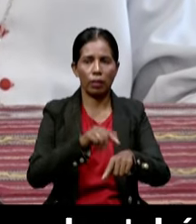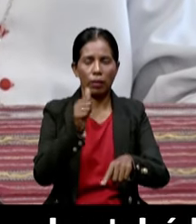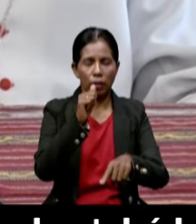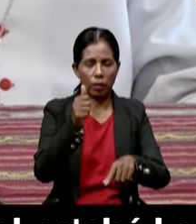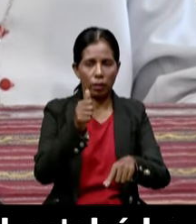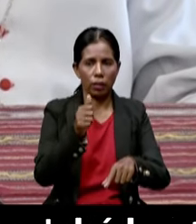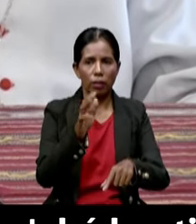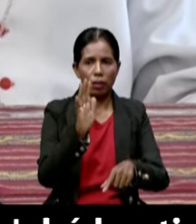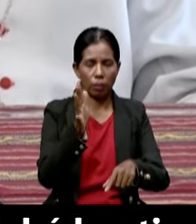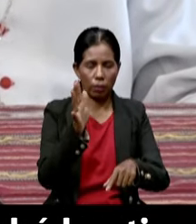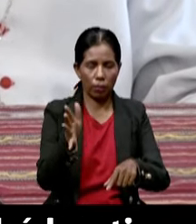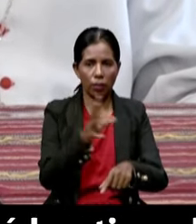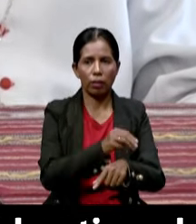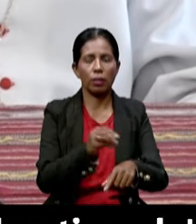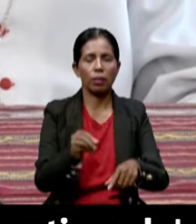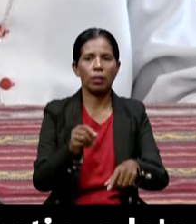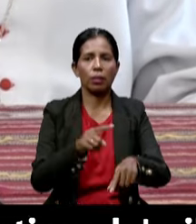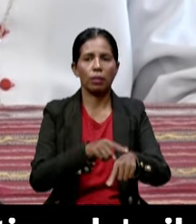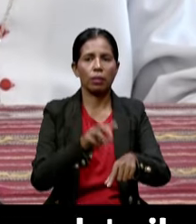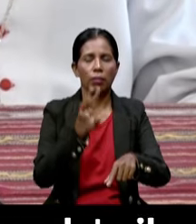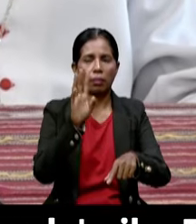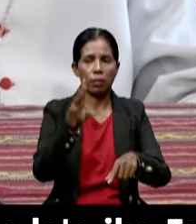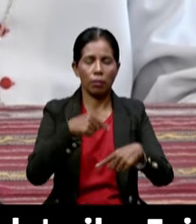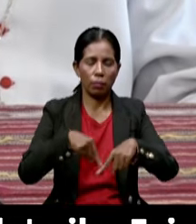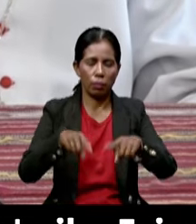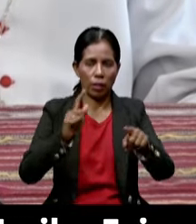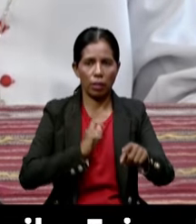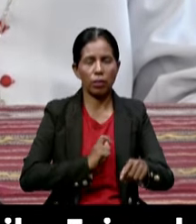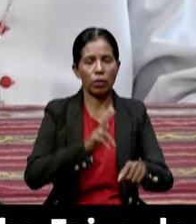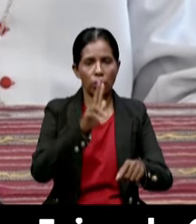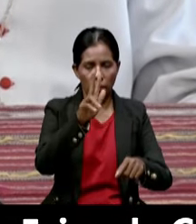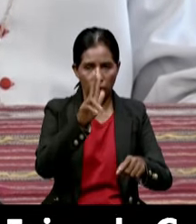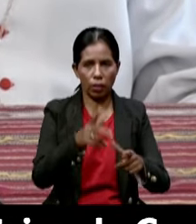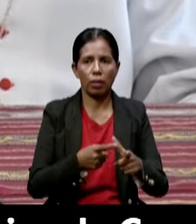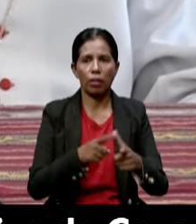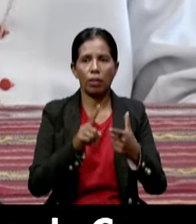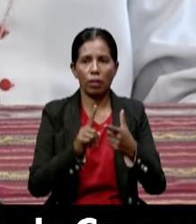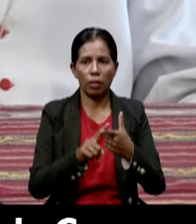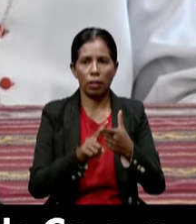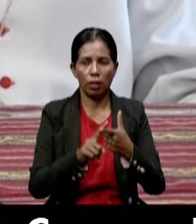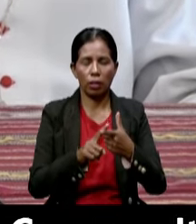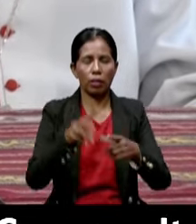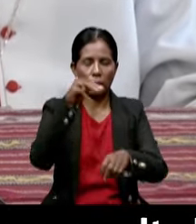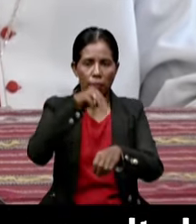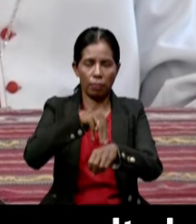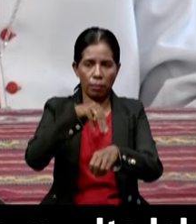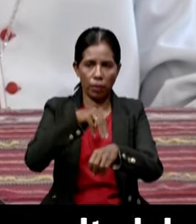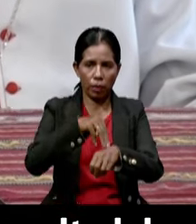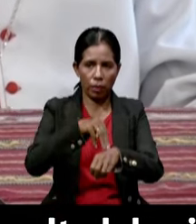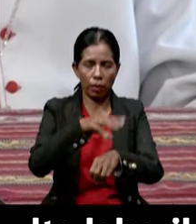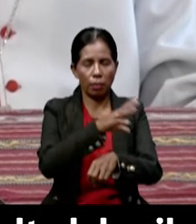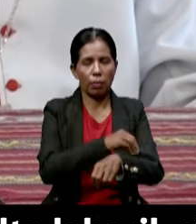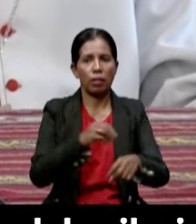3h50, 10 minutos antes das 4, sai para ir ao Tassitolo, onde terá a missa com os